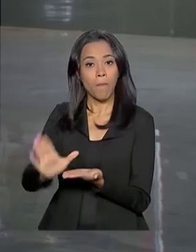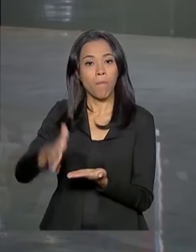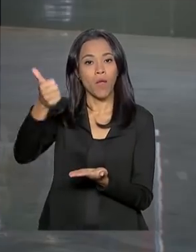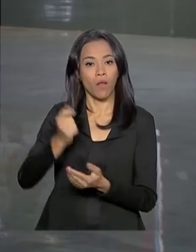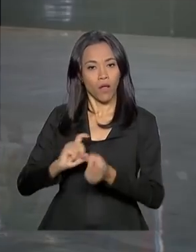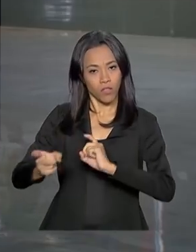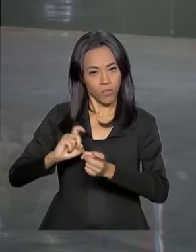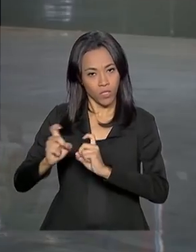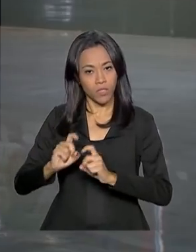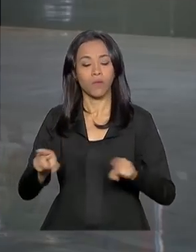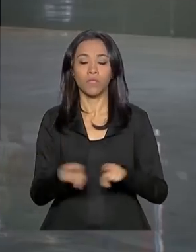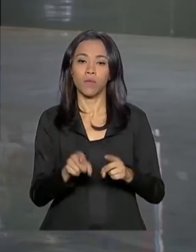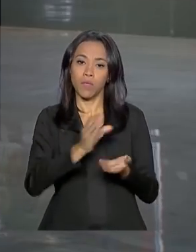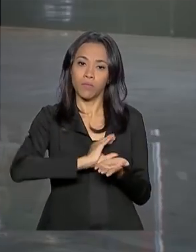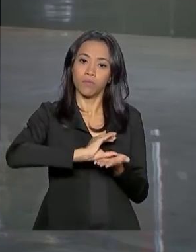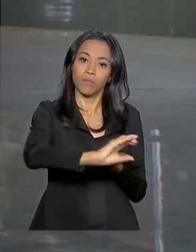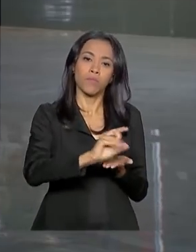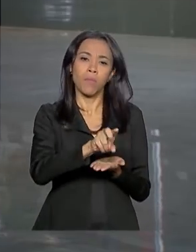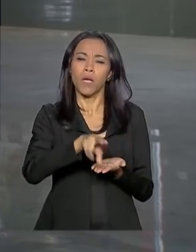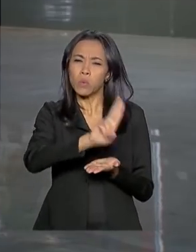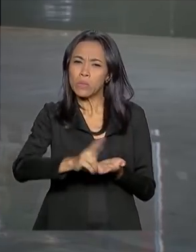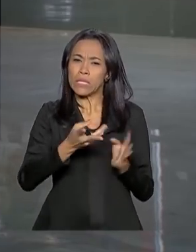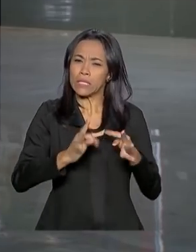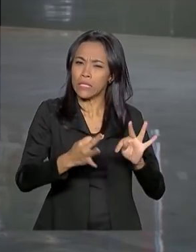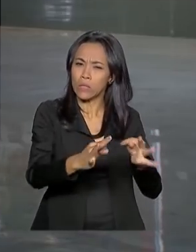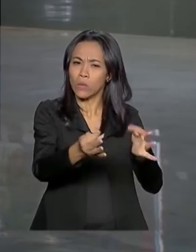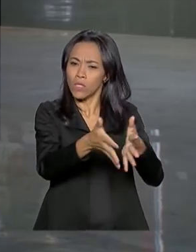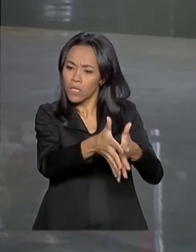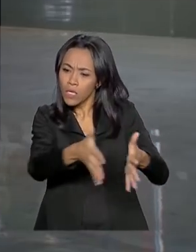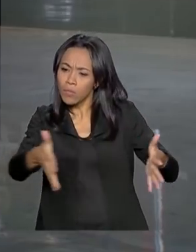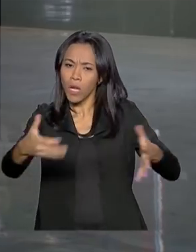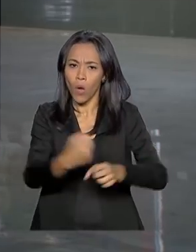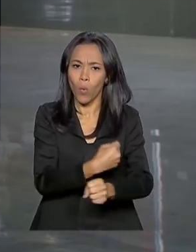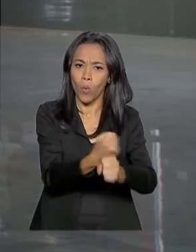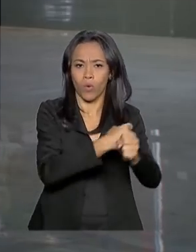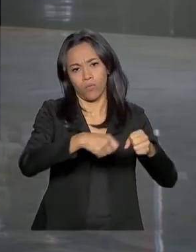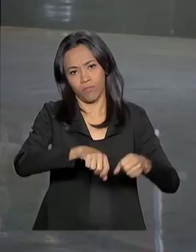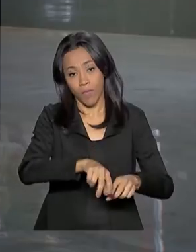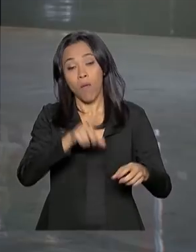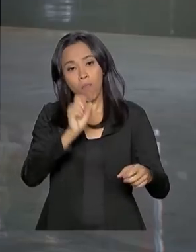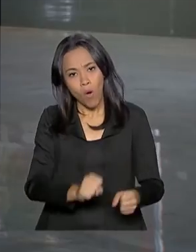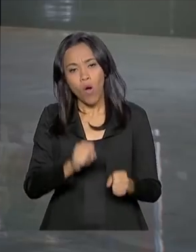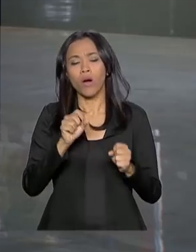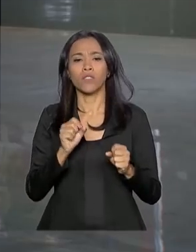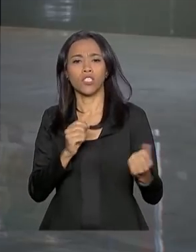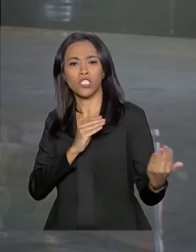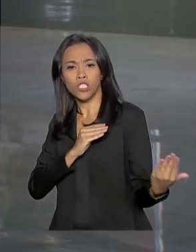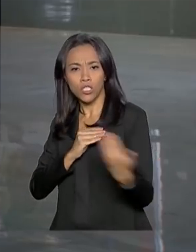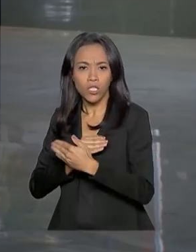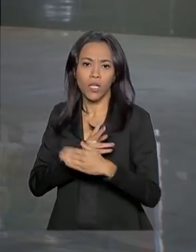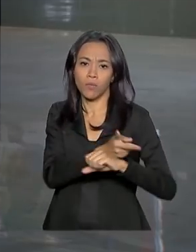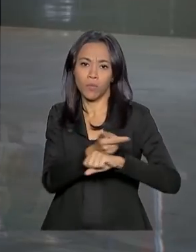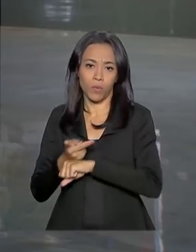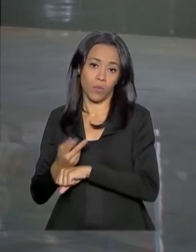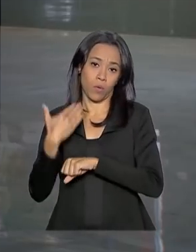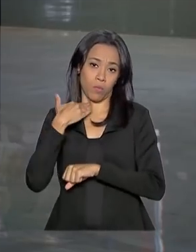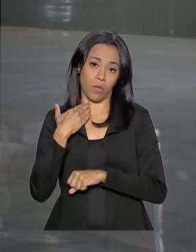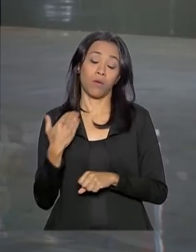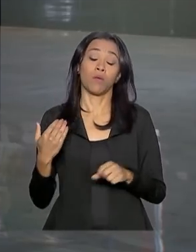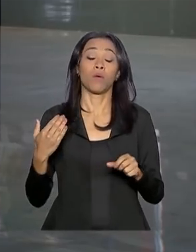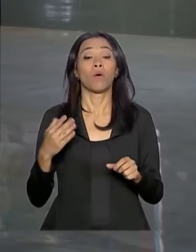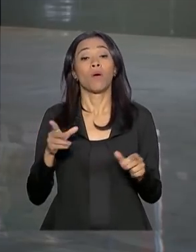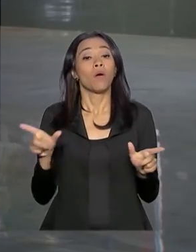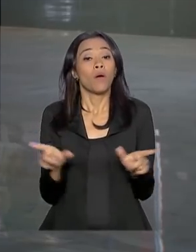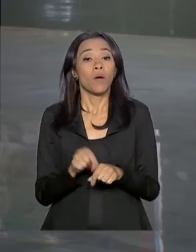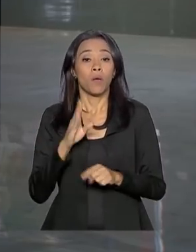e para ampliar e modernizar as unidades. O financiamento poderá ser feito diretamente com o BNDES, com a garantia de